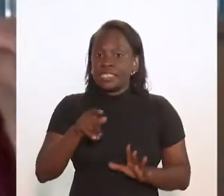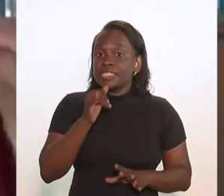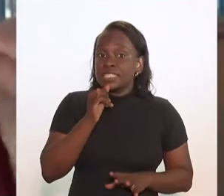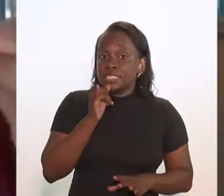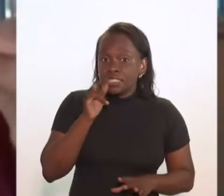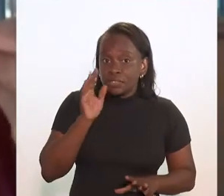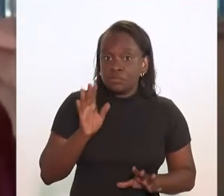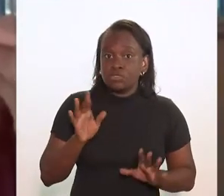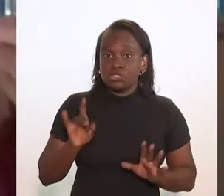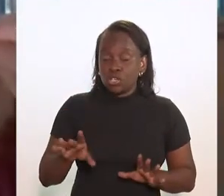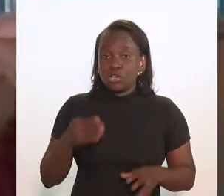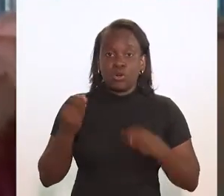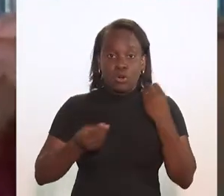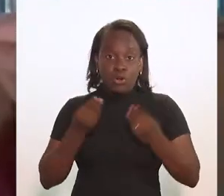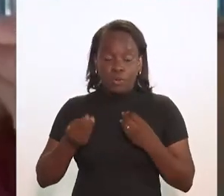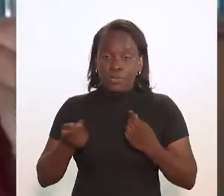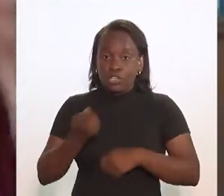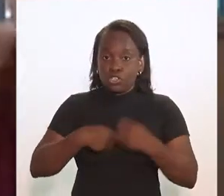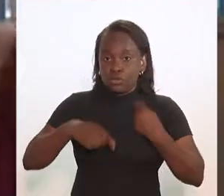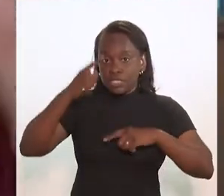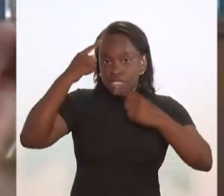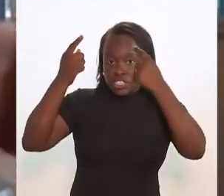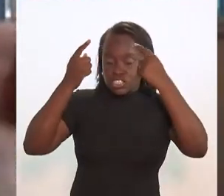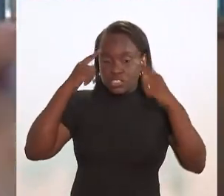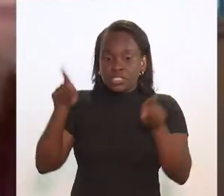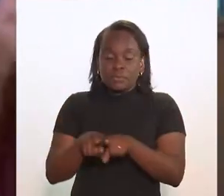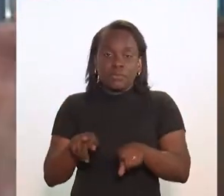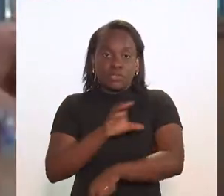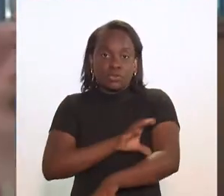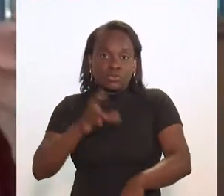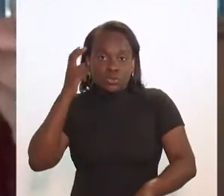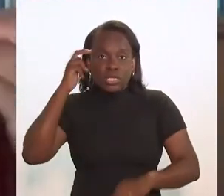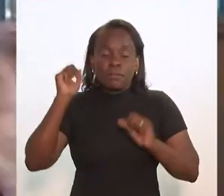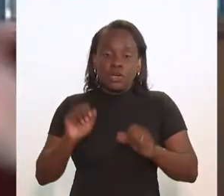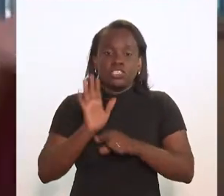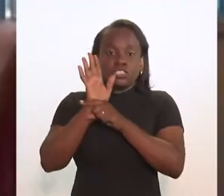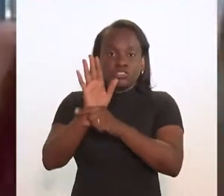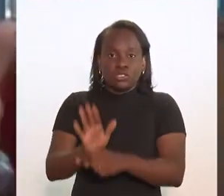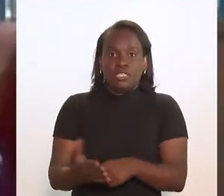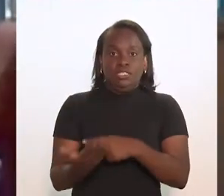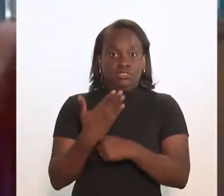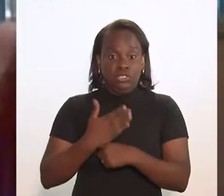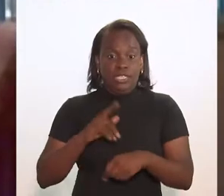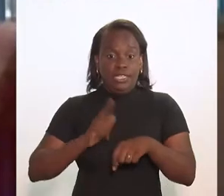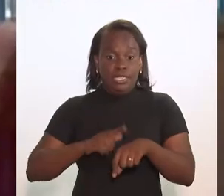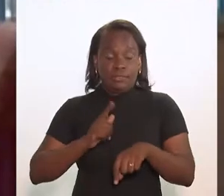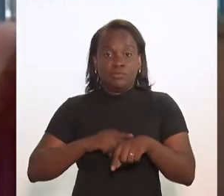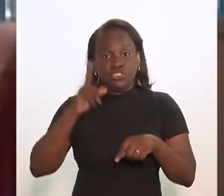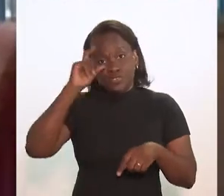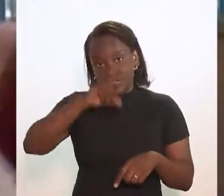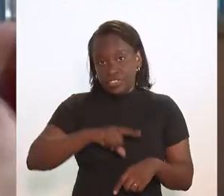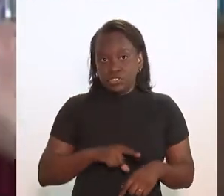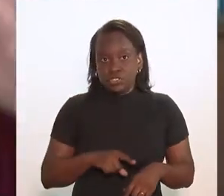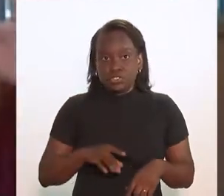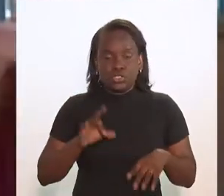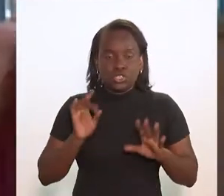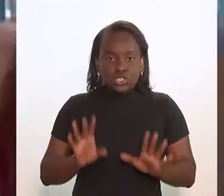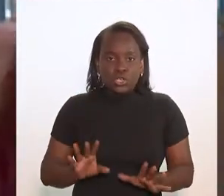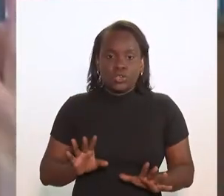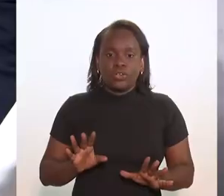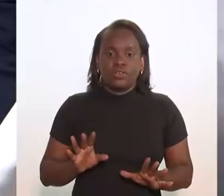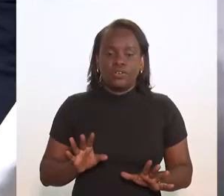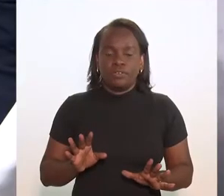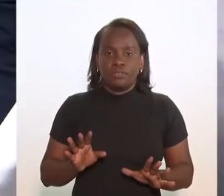esse é um exemplo de como a economia criativa e a cultura podem nos ajudar num momento difícil, não só